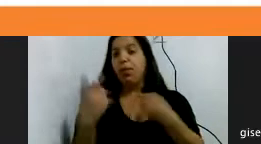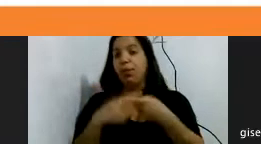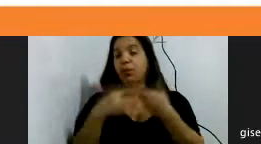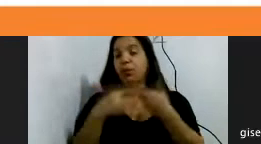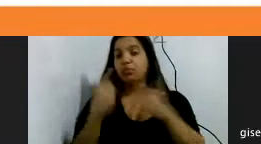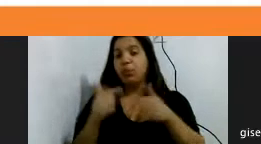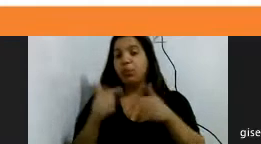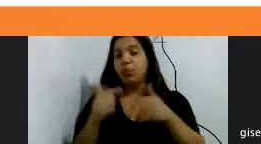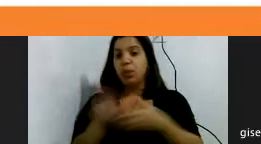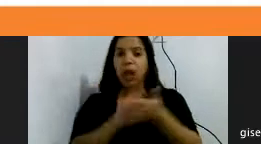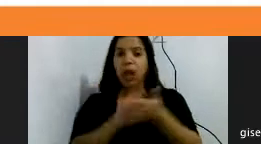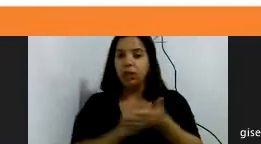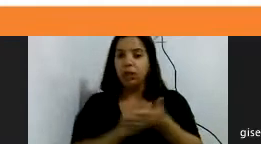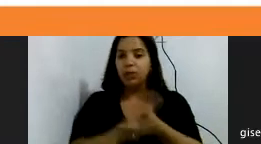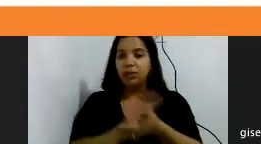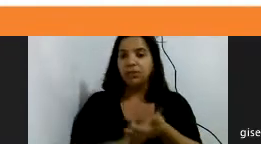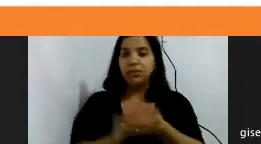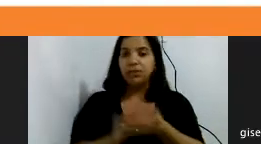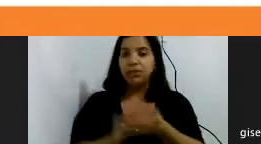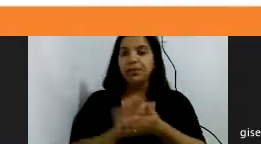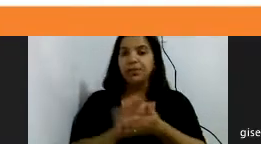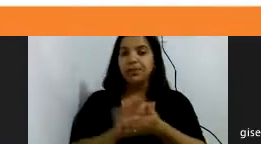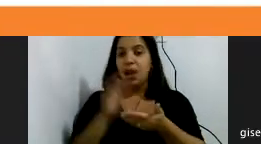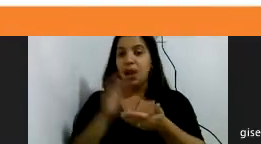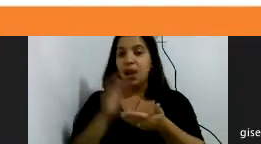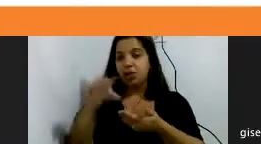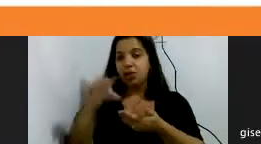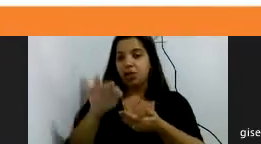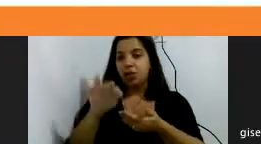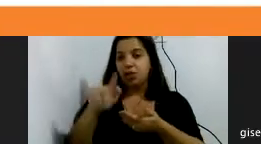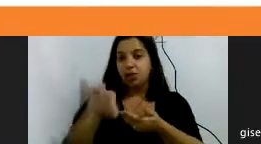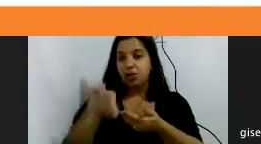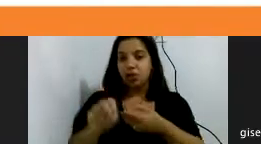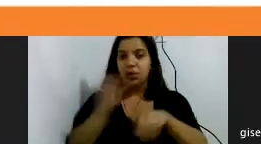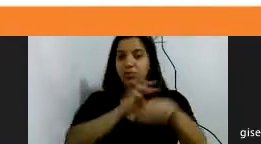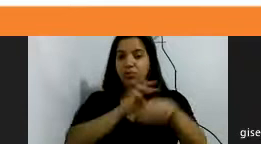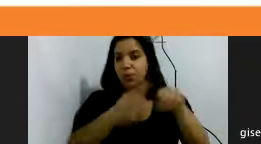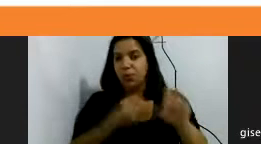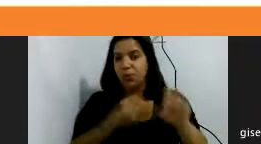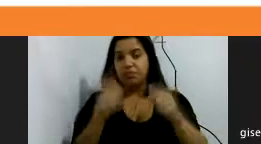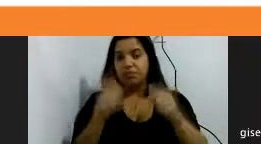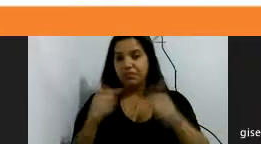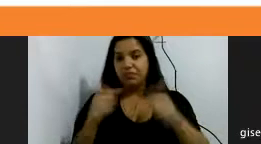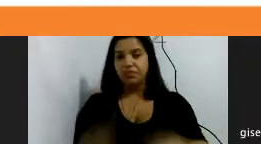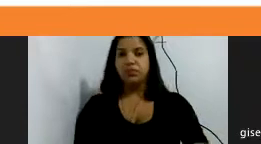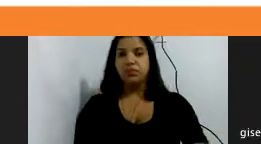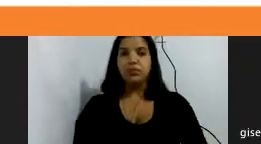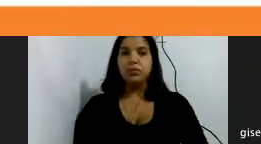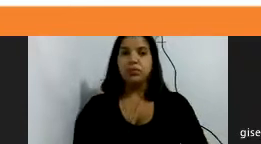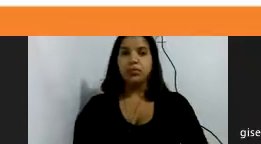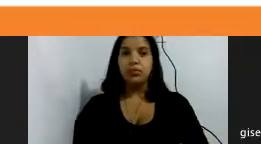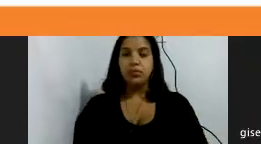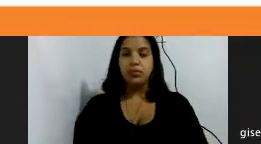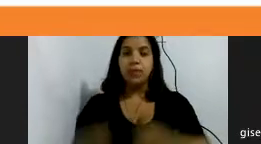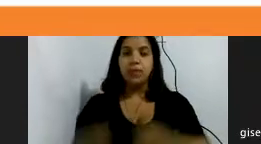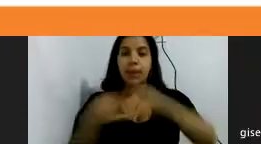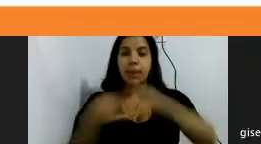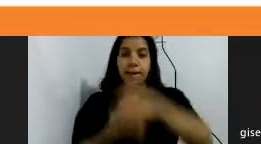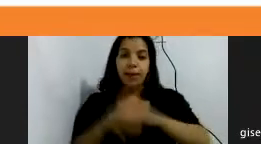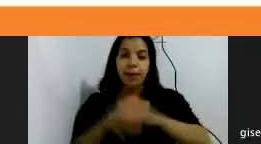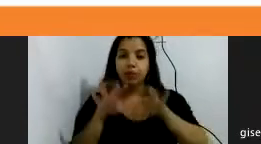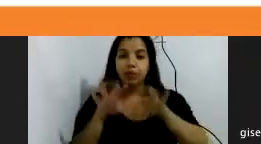tem nenhum antígeno na sua membrana. Então, aqui embaixo são só os antígenos